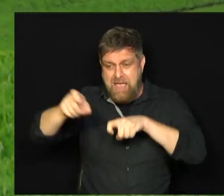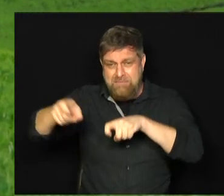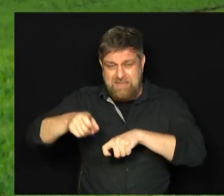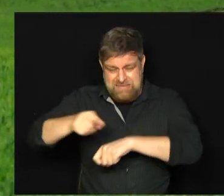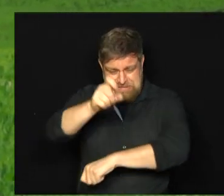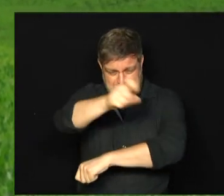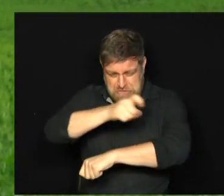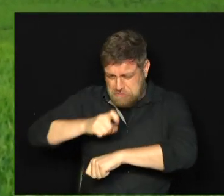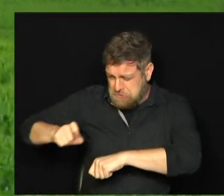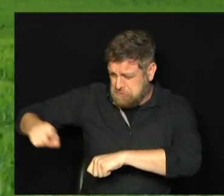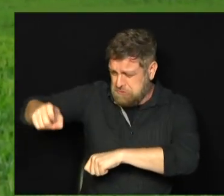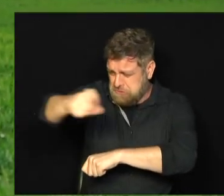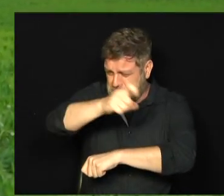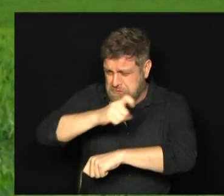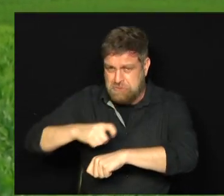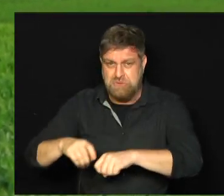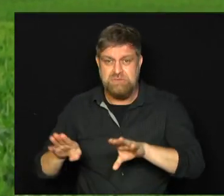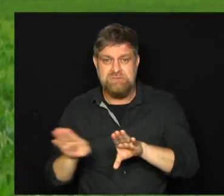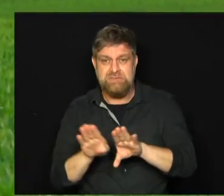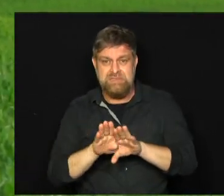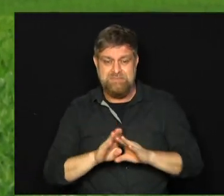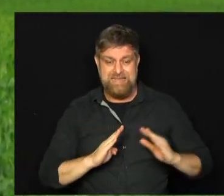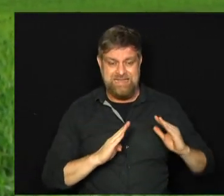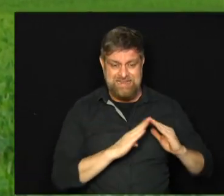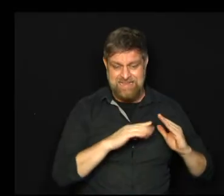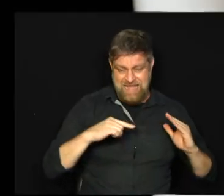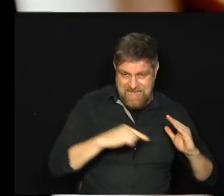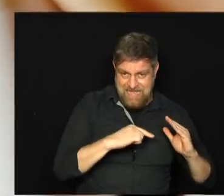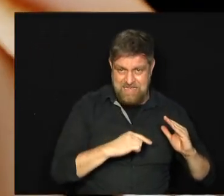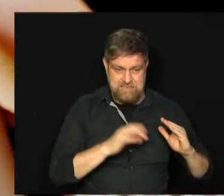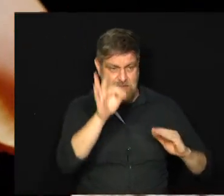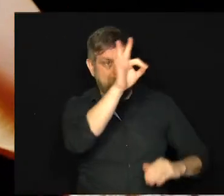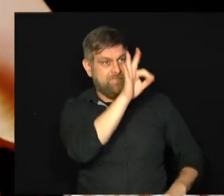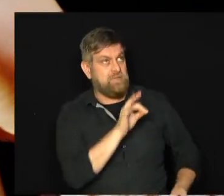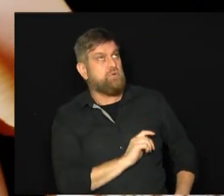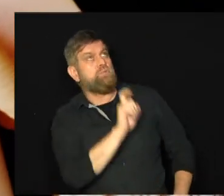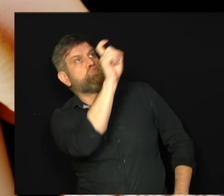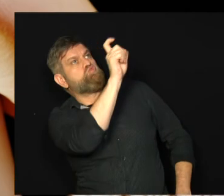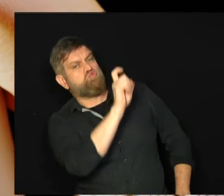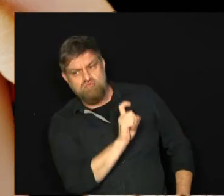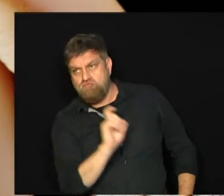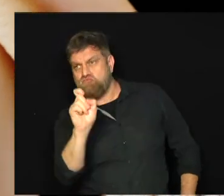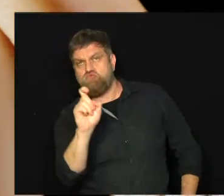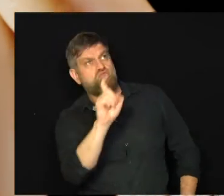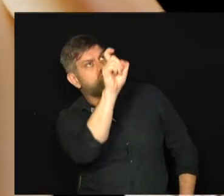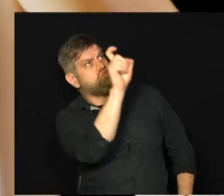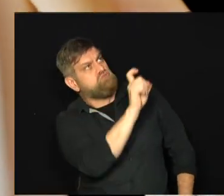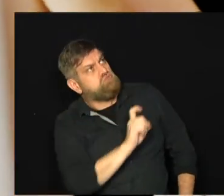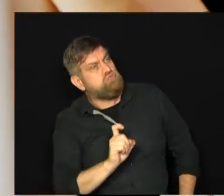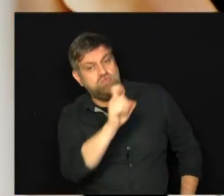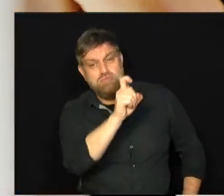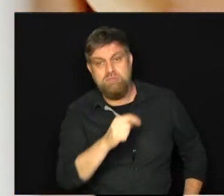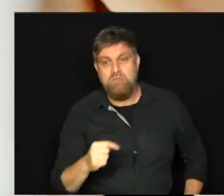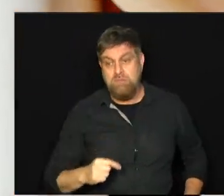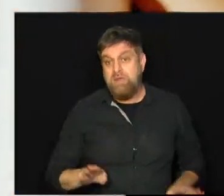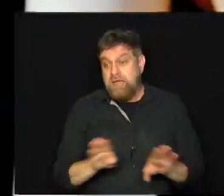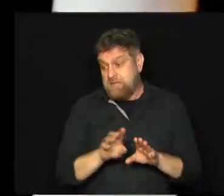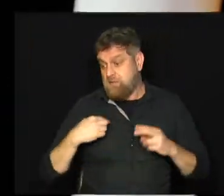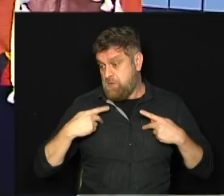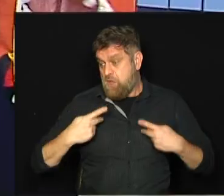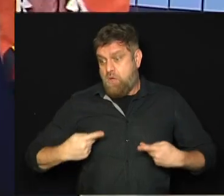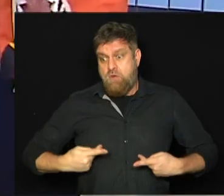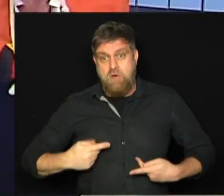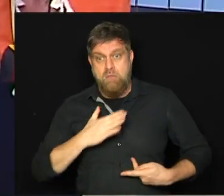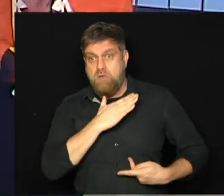agrotóxicos, os inseticidas de uso doméstico. Porque o que mata o bicho mata o homem também.